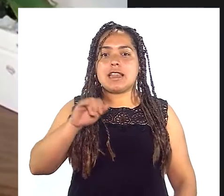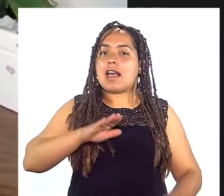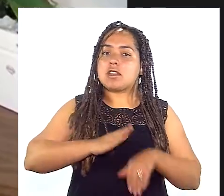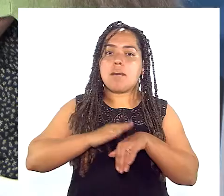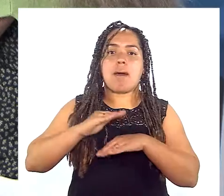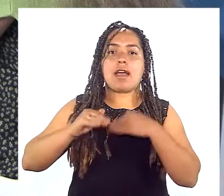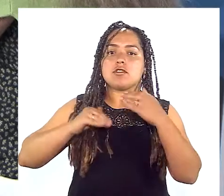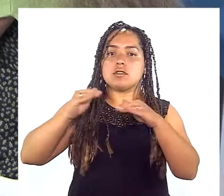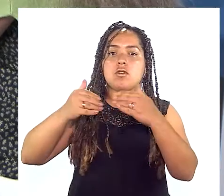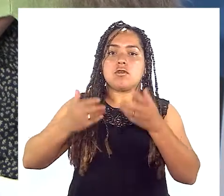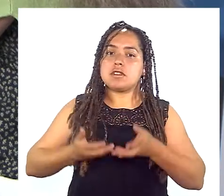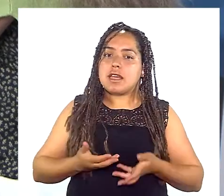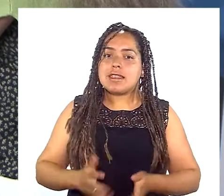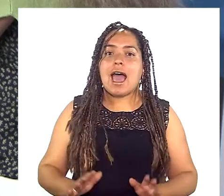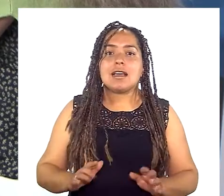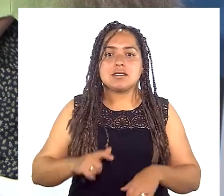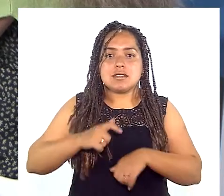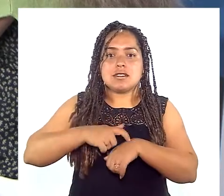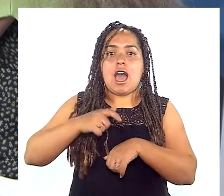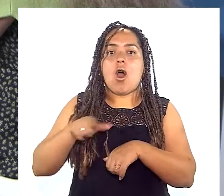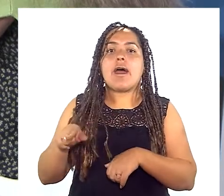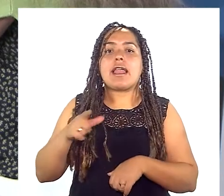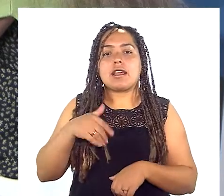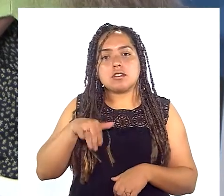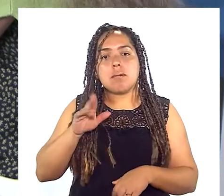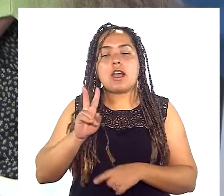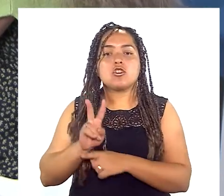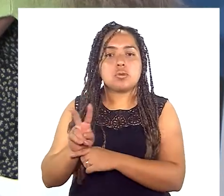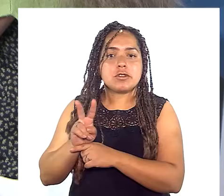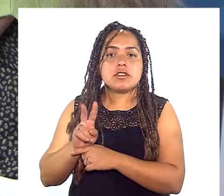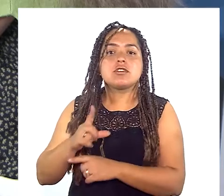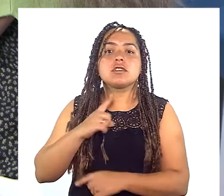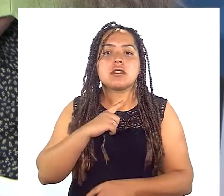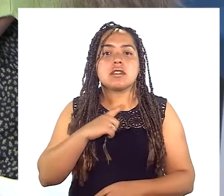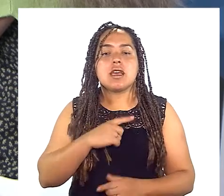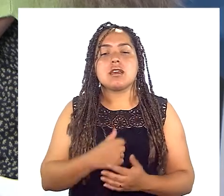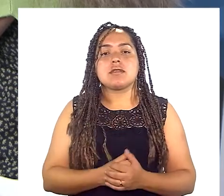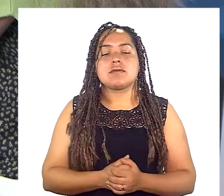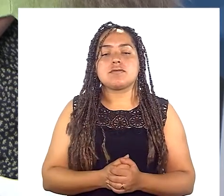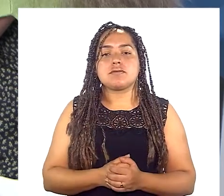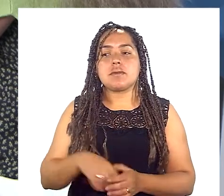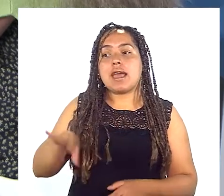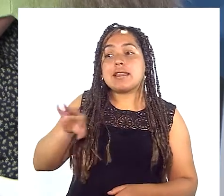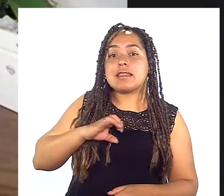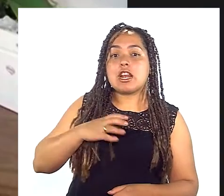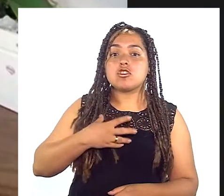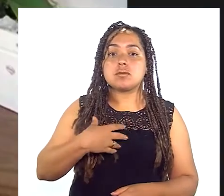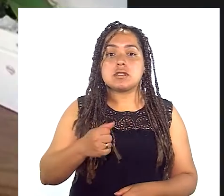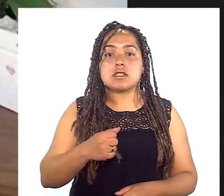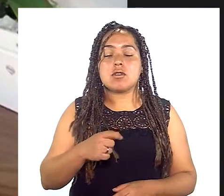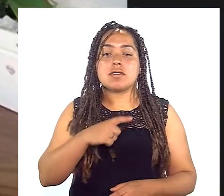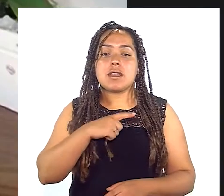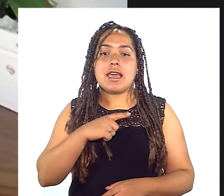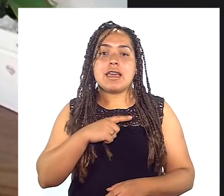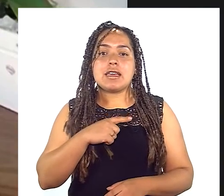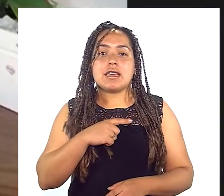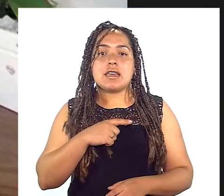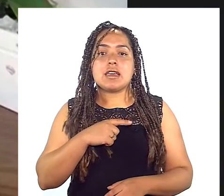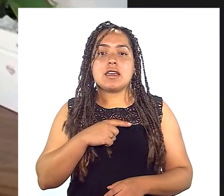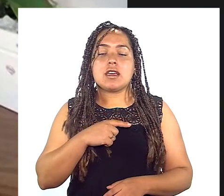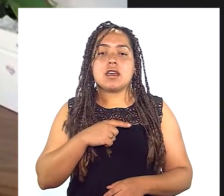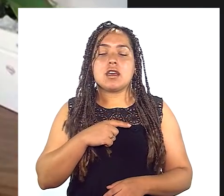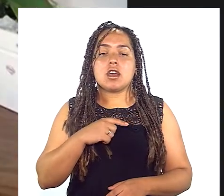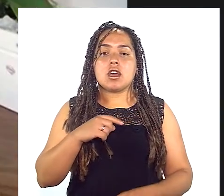ela, é mais desenvolvida assim que a gente nasce, então elas estão mais protegidas. E além da transmissão, a gente fala da